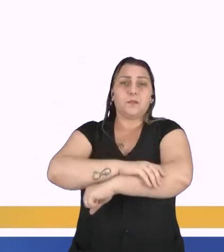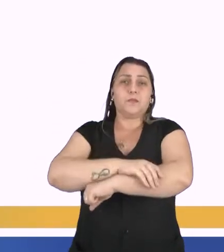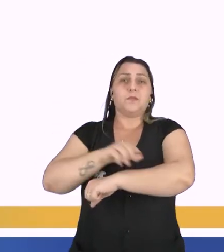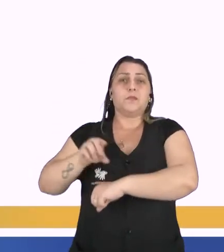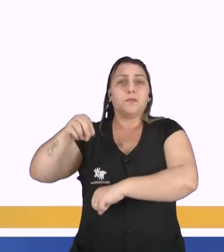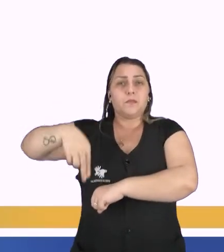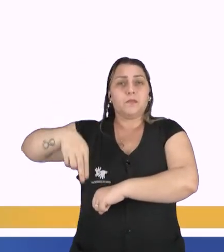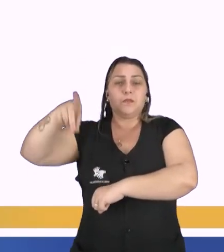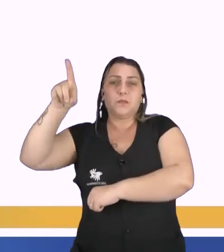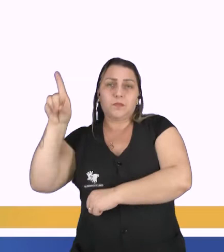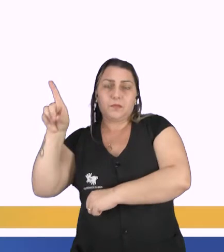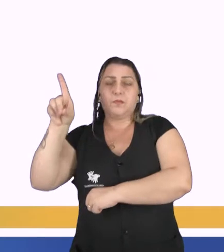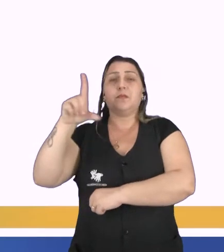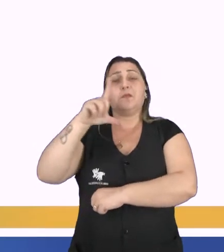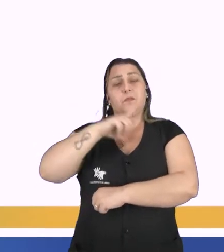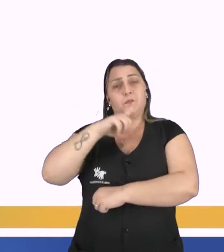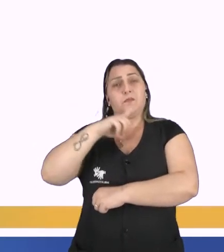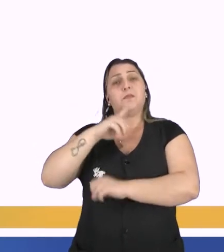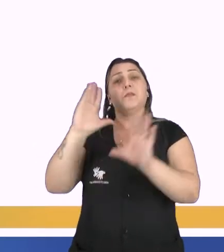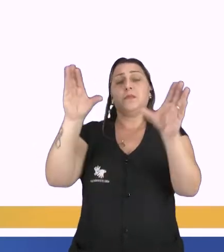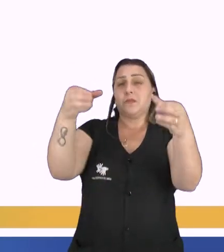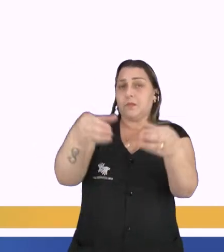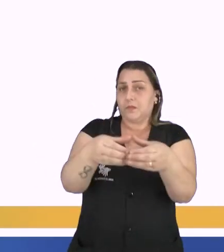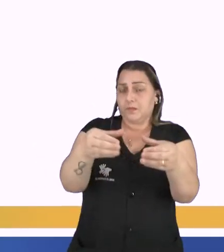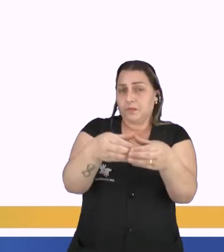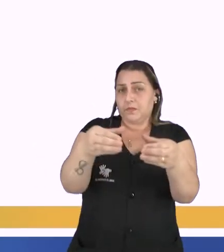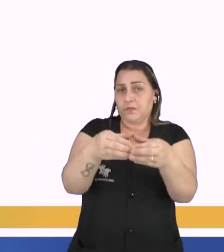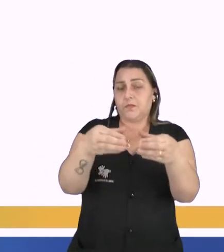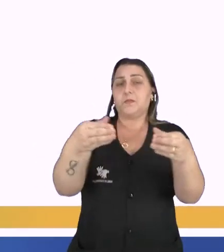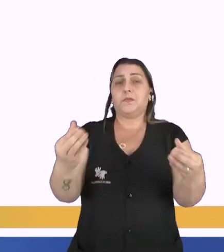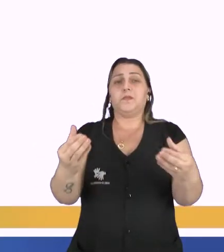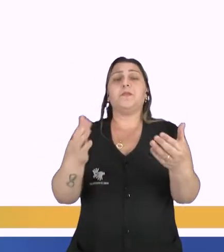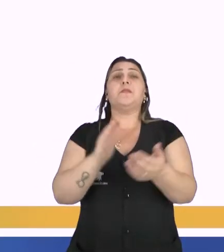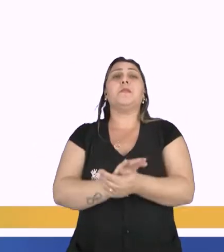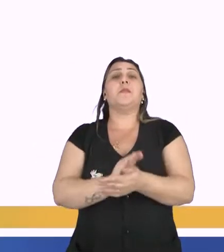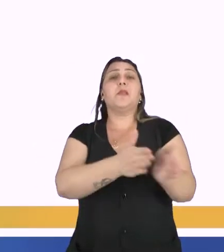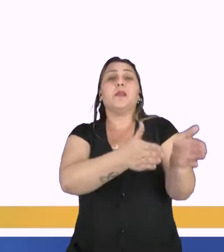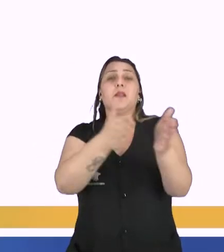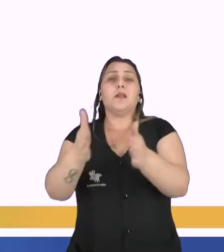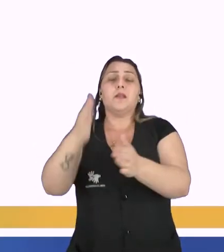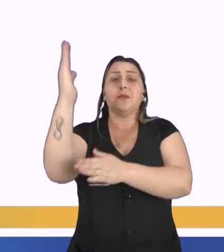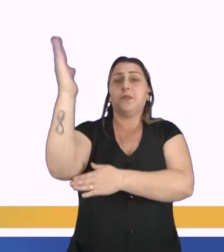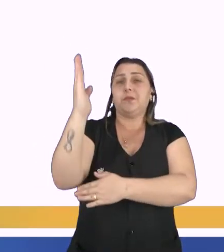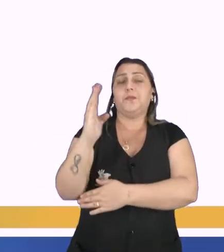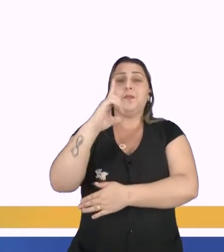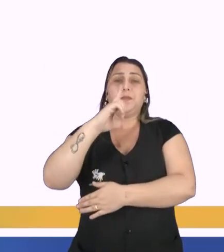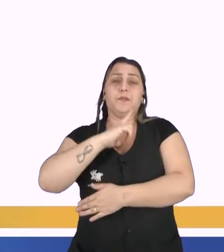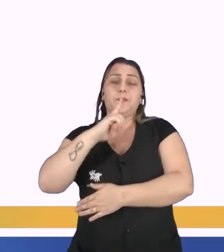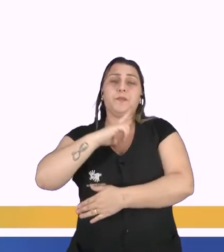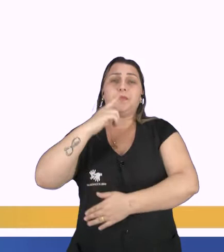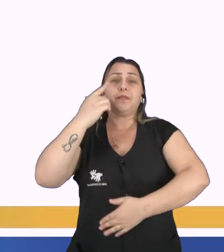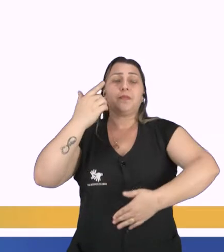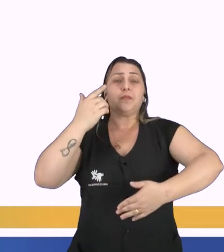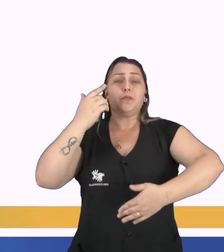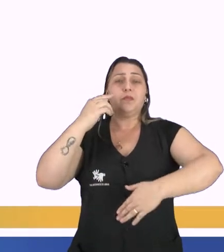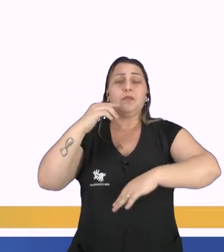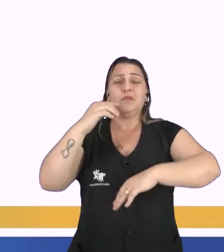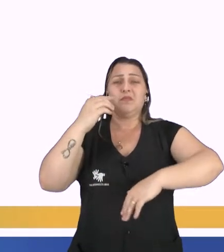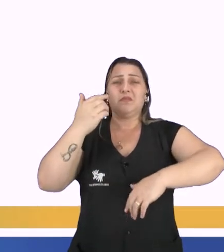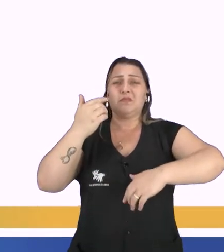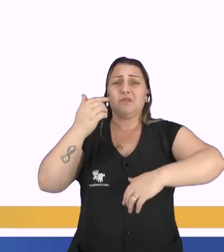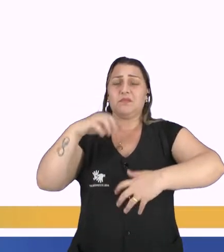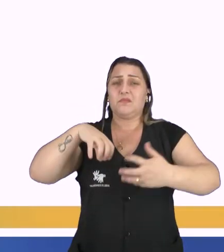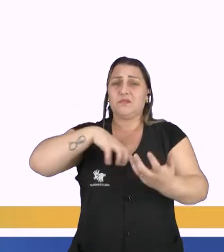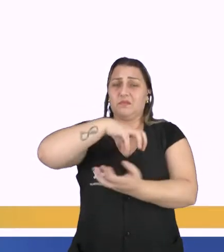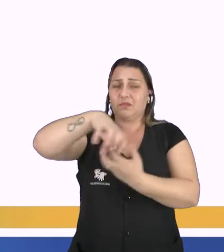do Nordeste, né? Então aí vamos ter esses grupos que vão divergir. E era um período no Brasil onde se tinha muita discussão, né? Poder central